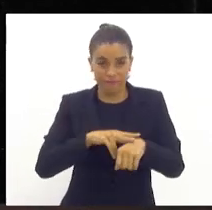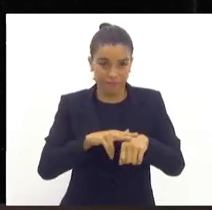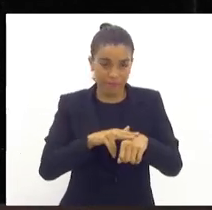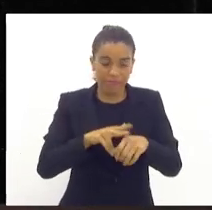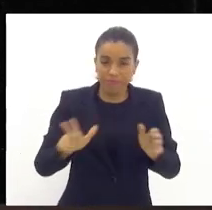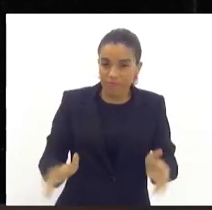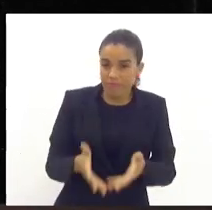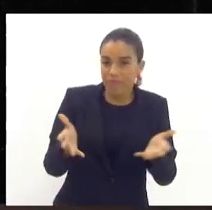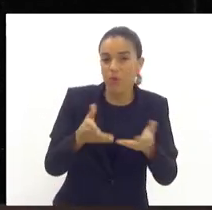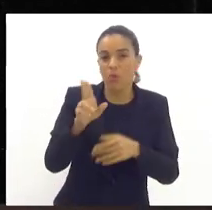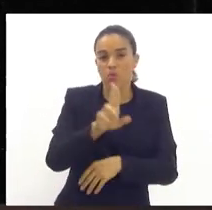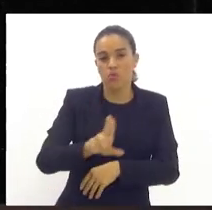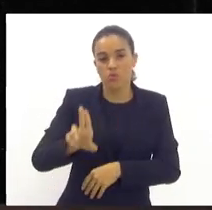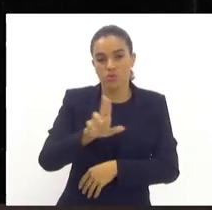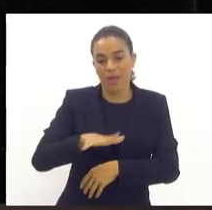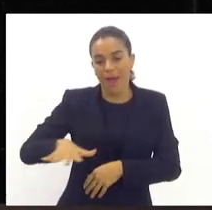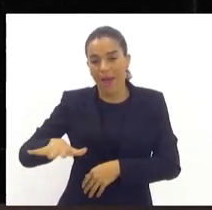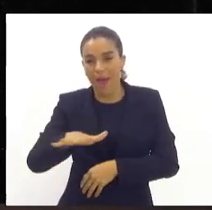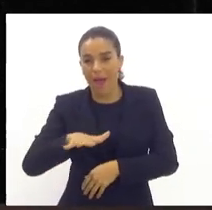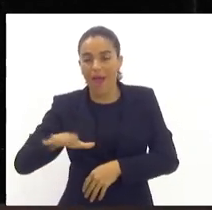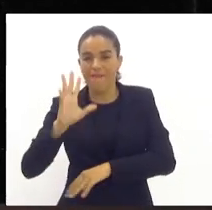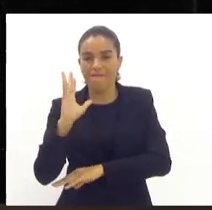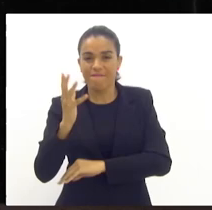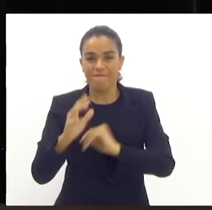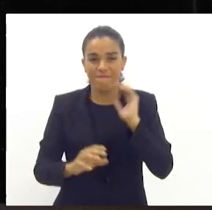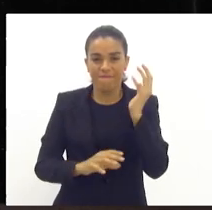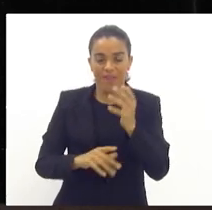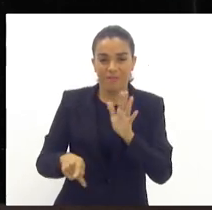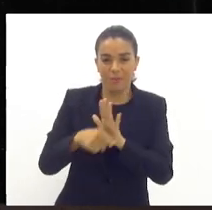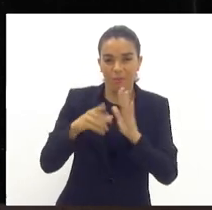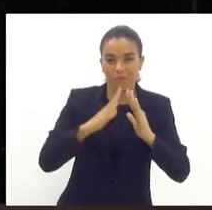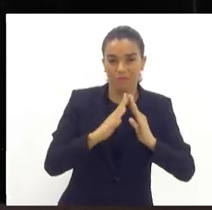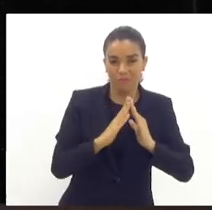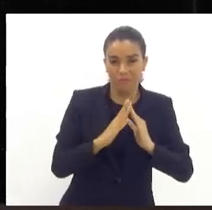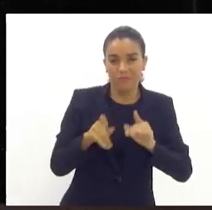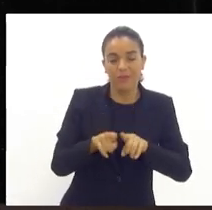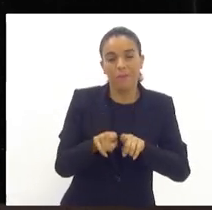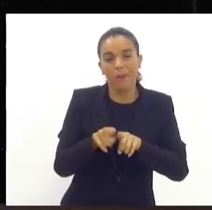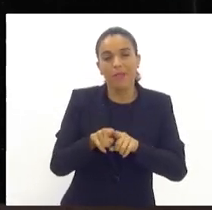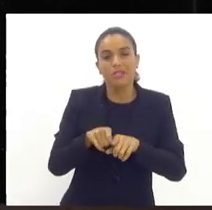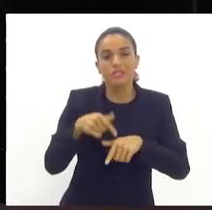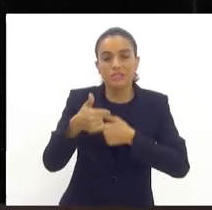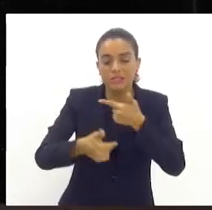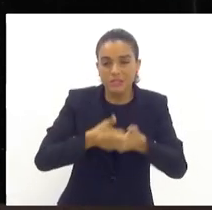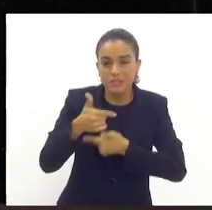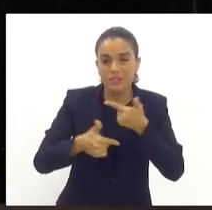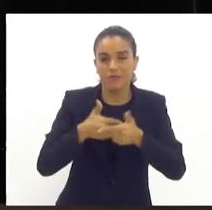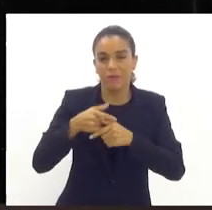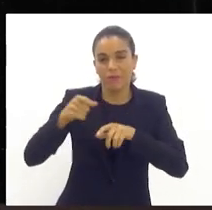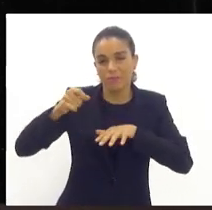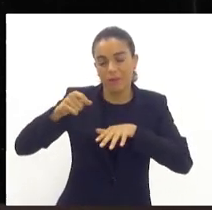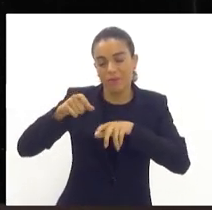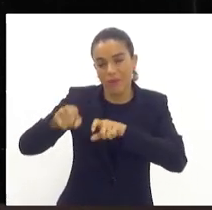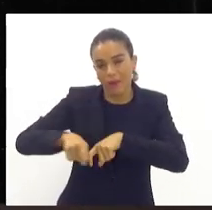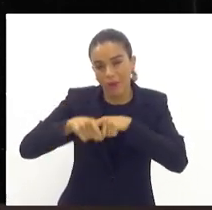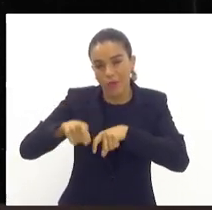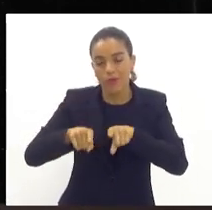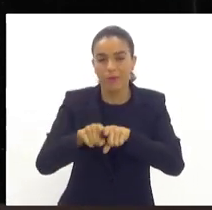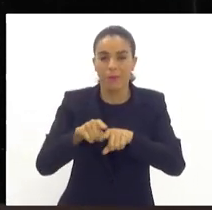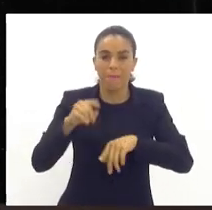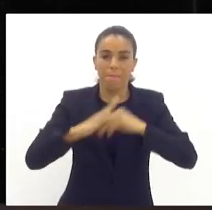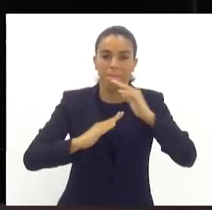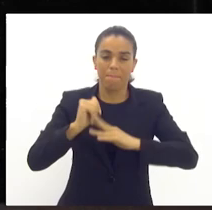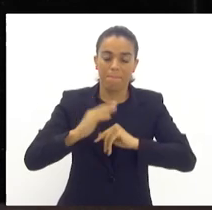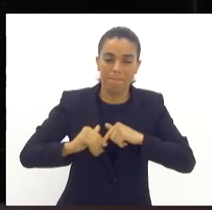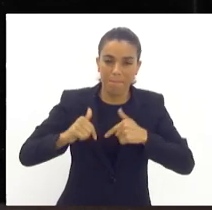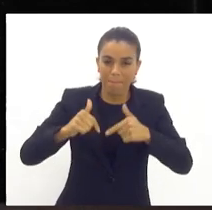incentivar a utilização de quintais residenciais para desenvolvimento de atividades de agricultura urbana, como prática